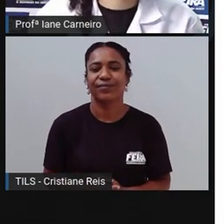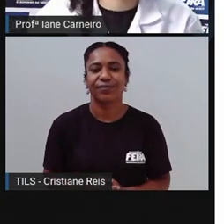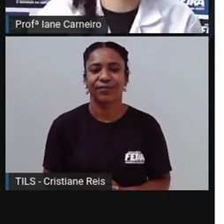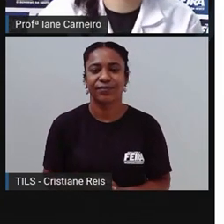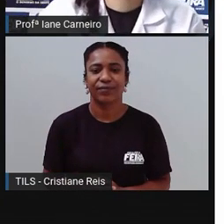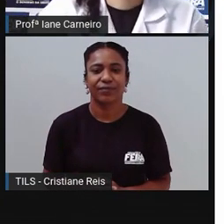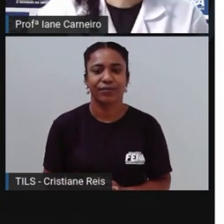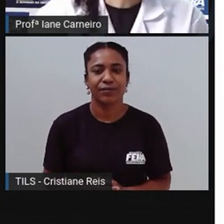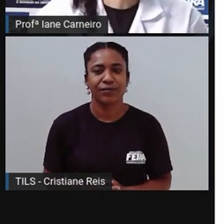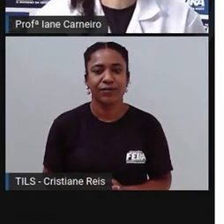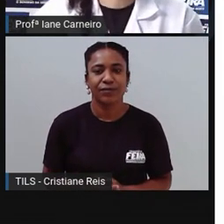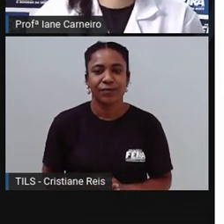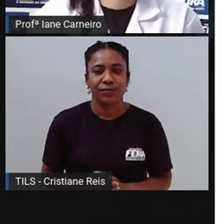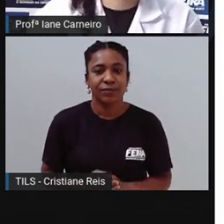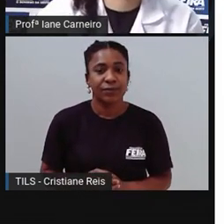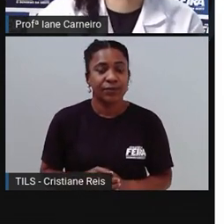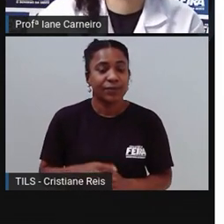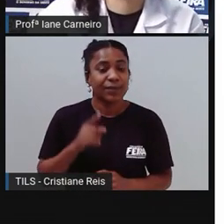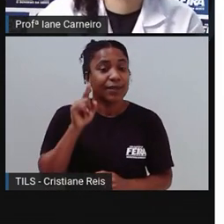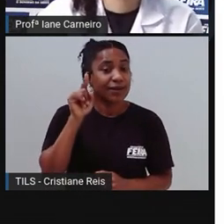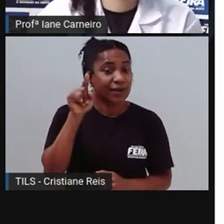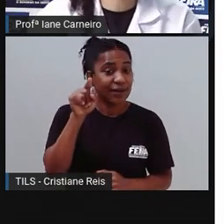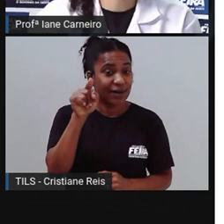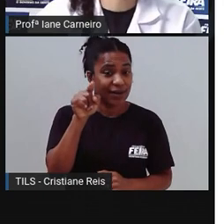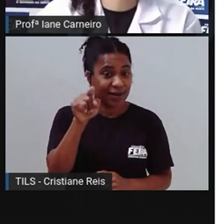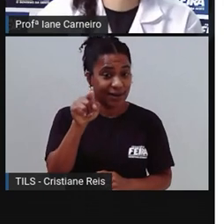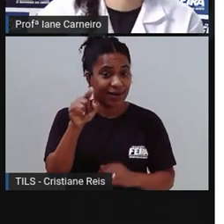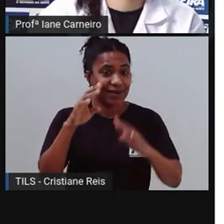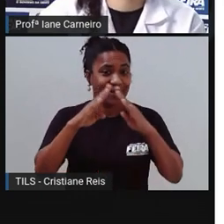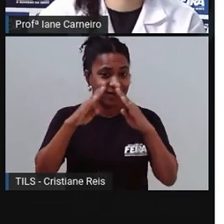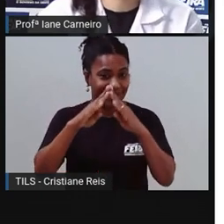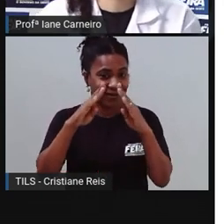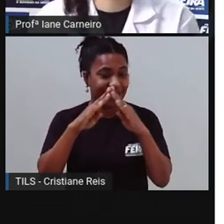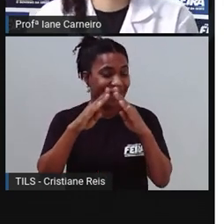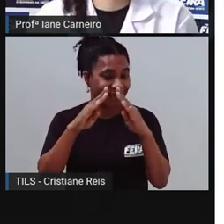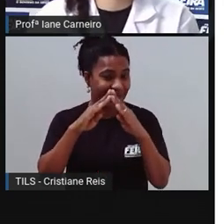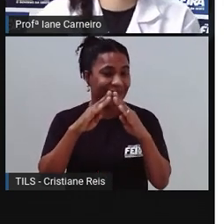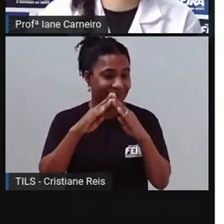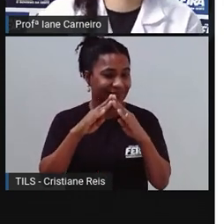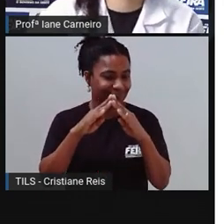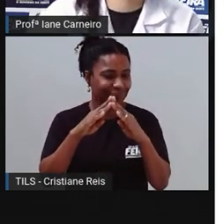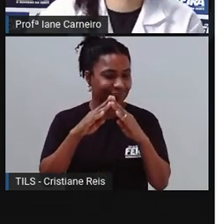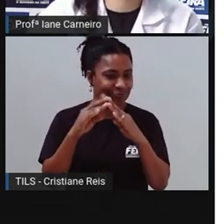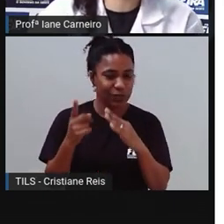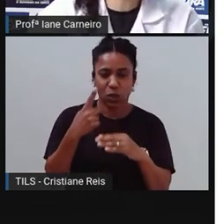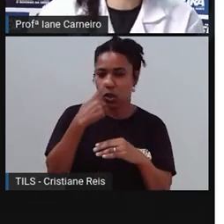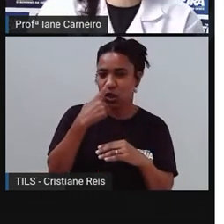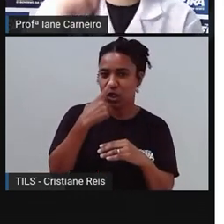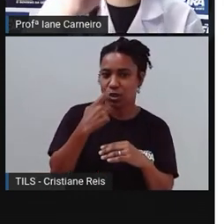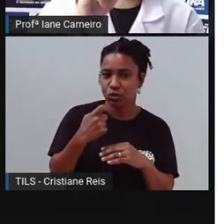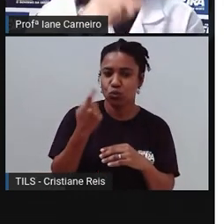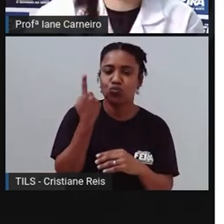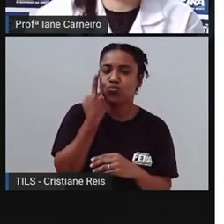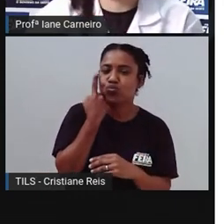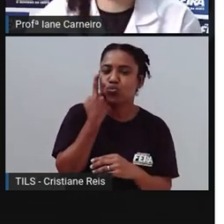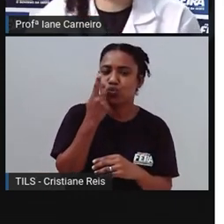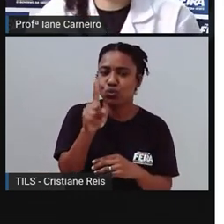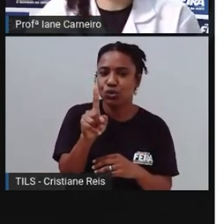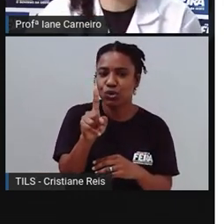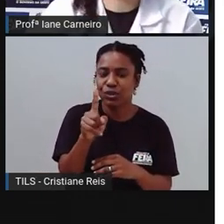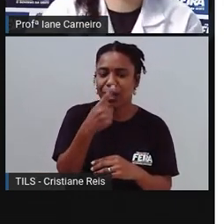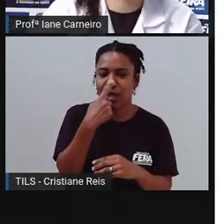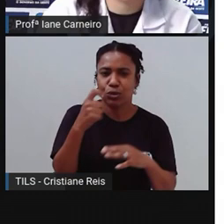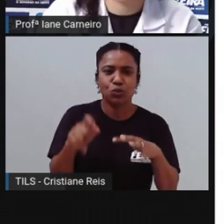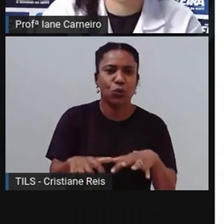Vamos continuar. Em sua casa, quanto de lixo vocês produzem em um dia só? Vocês